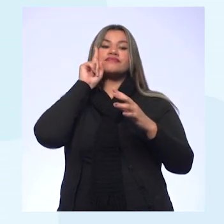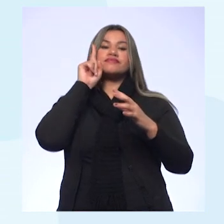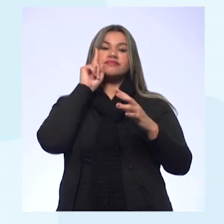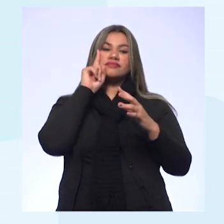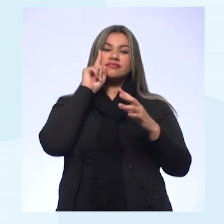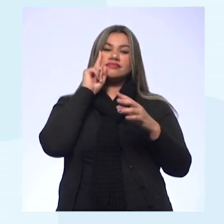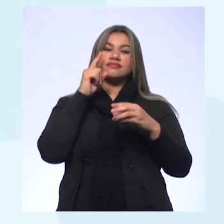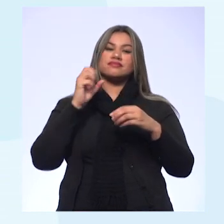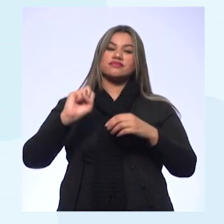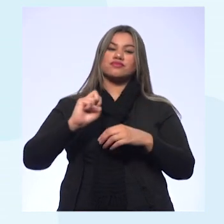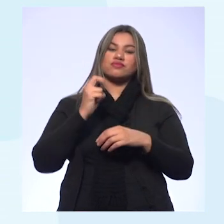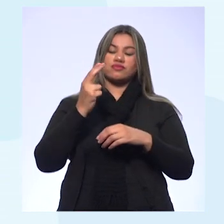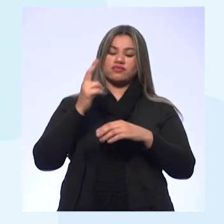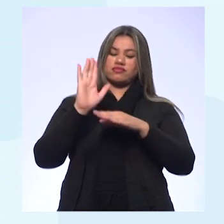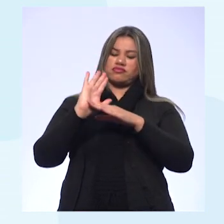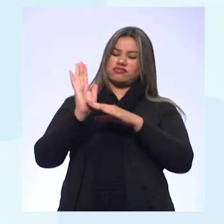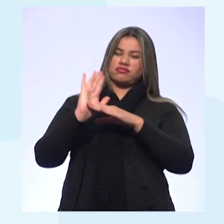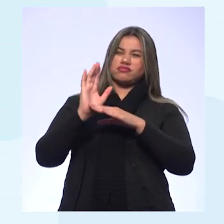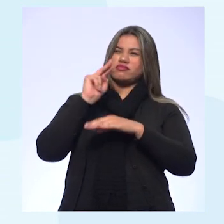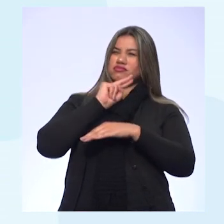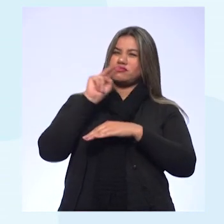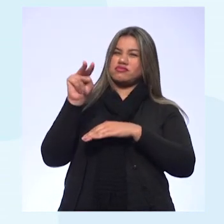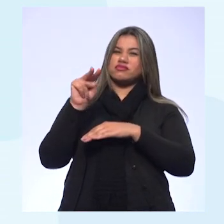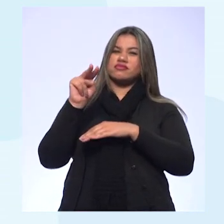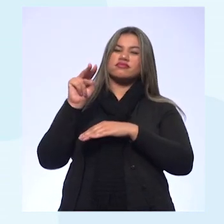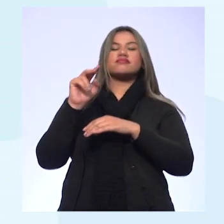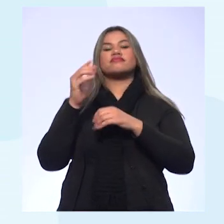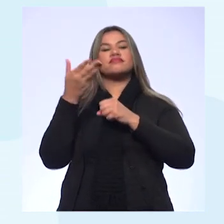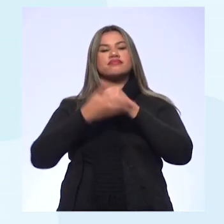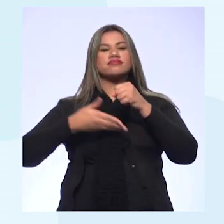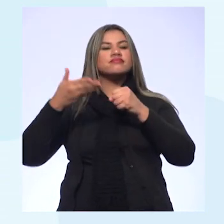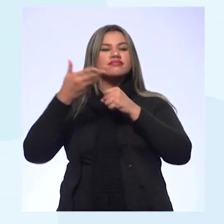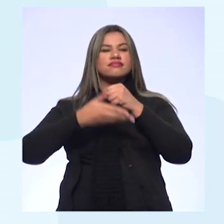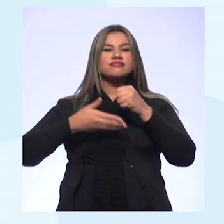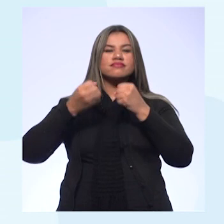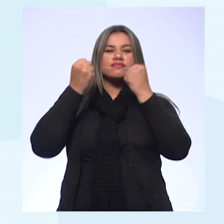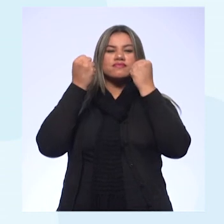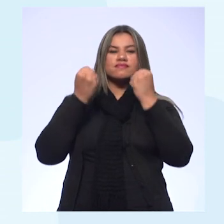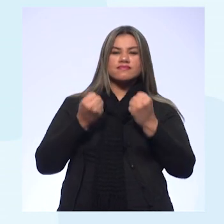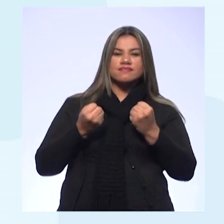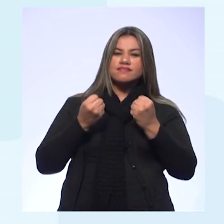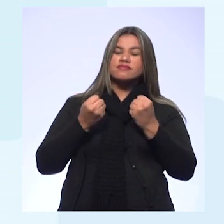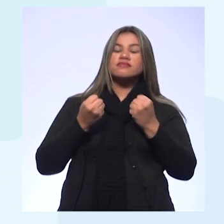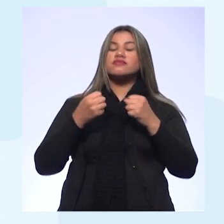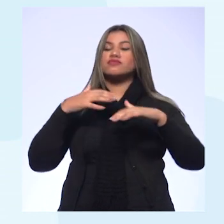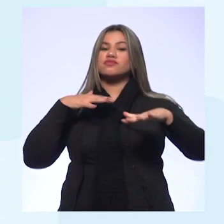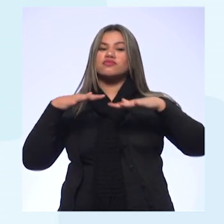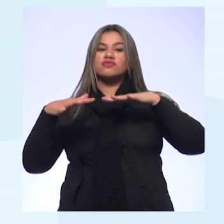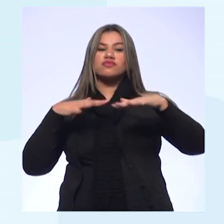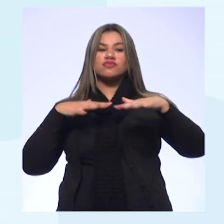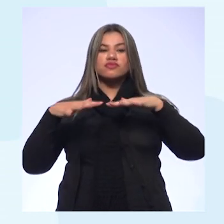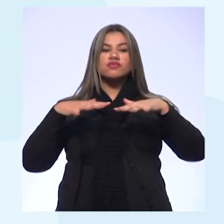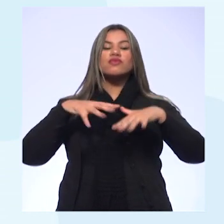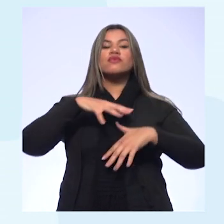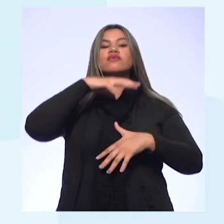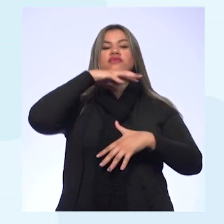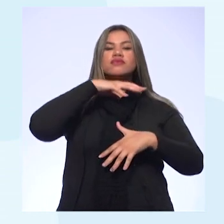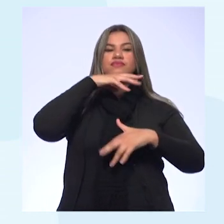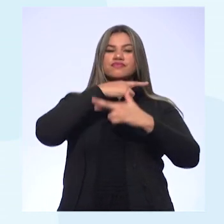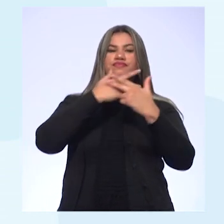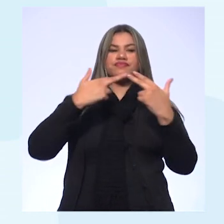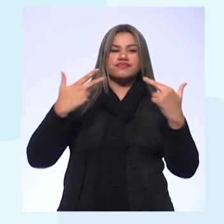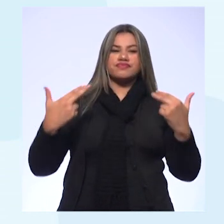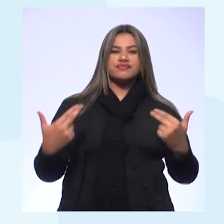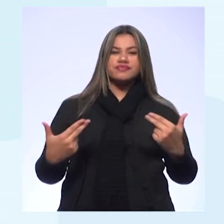ou reproduzidas em vídeo, enfim, que a estrutura, a sustentação e a movimentação dos seres vertebrados resultam